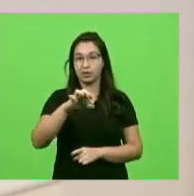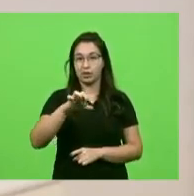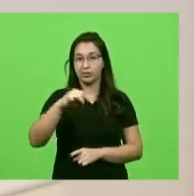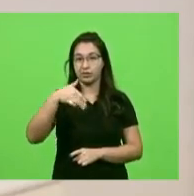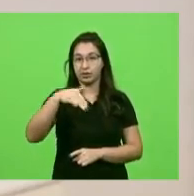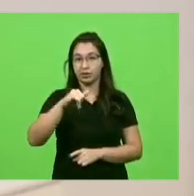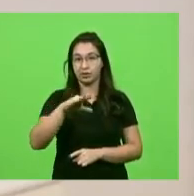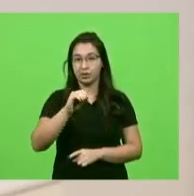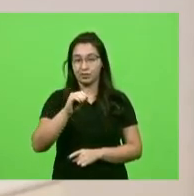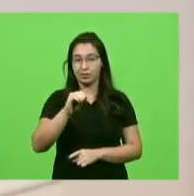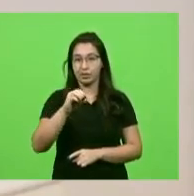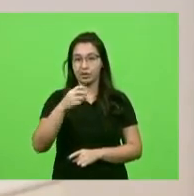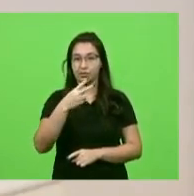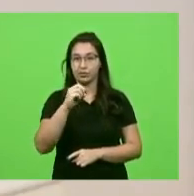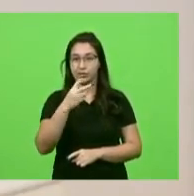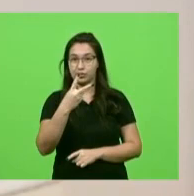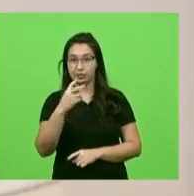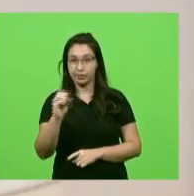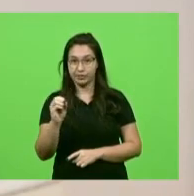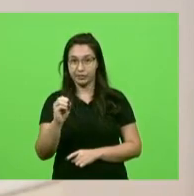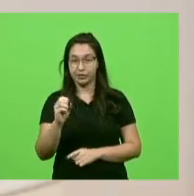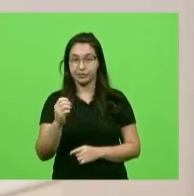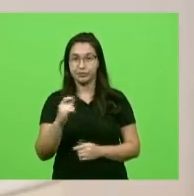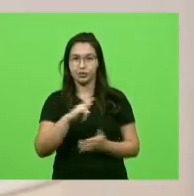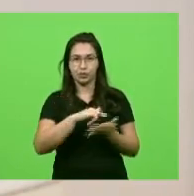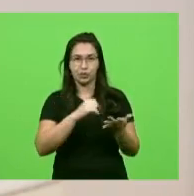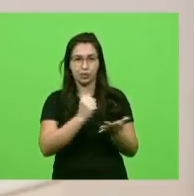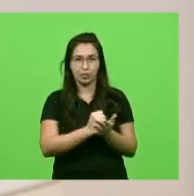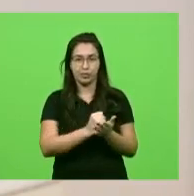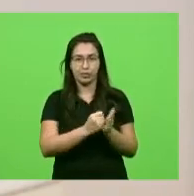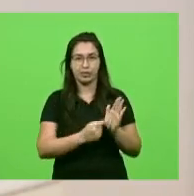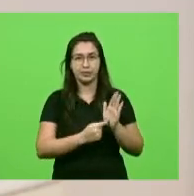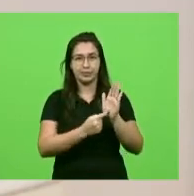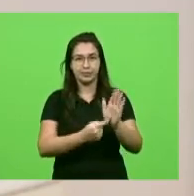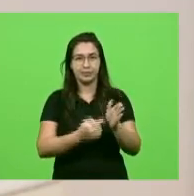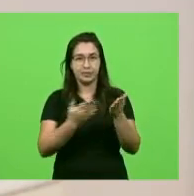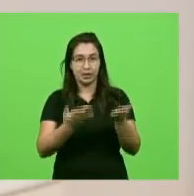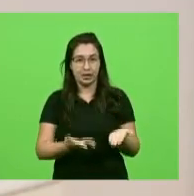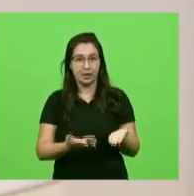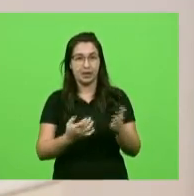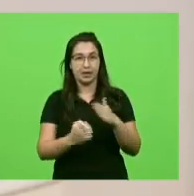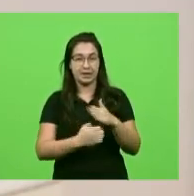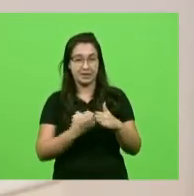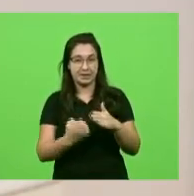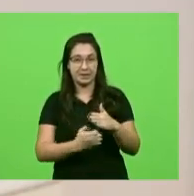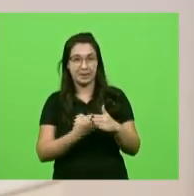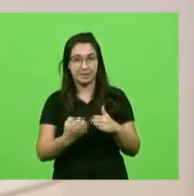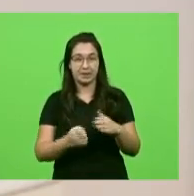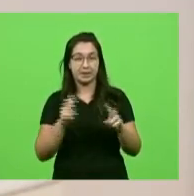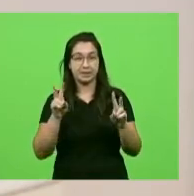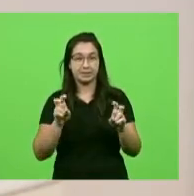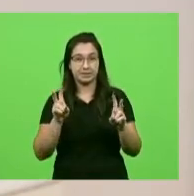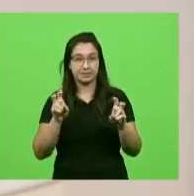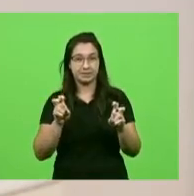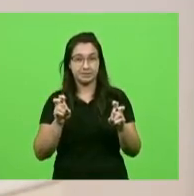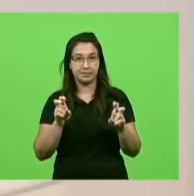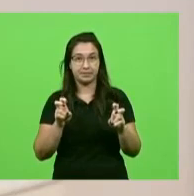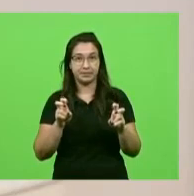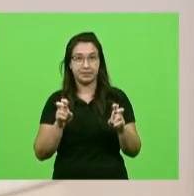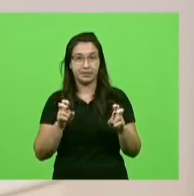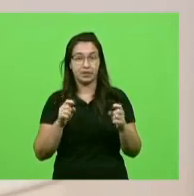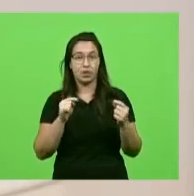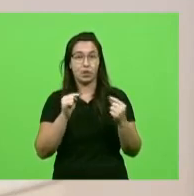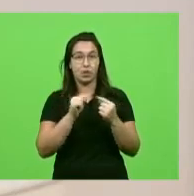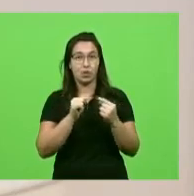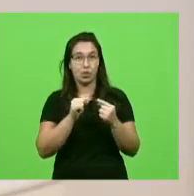Com relação aos documentos solicitados, ressalvou a contratada que abre aspas, os mesmos tratam-se e ou